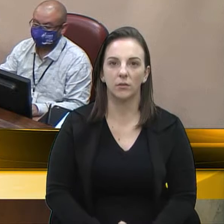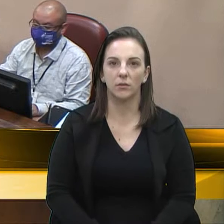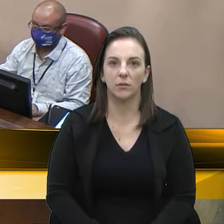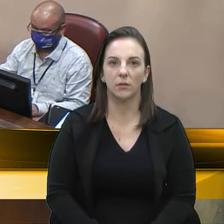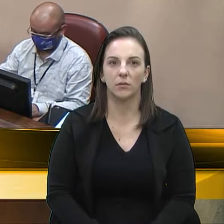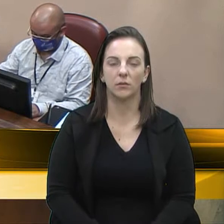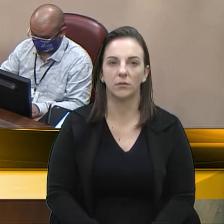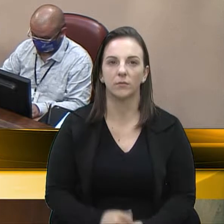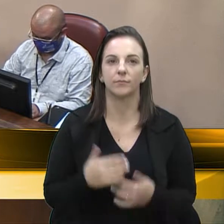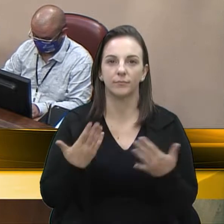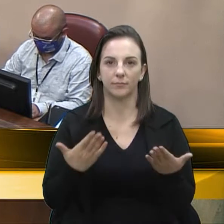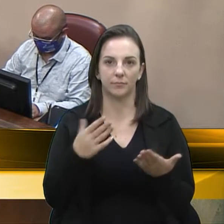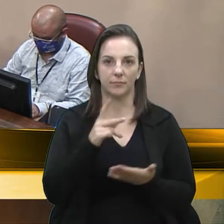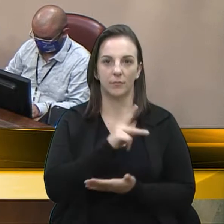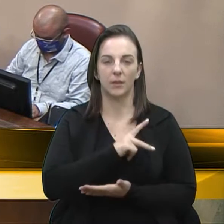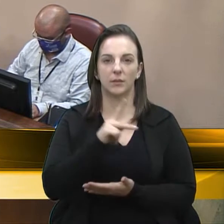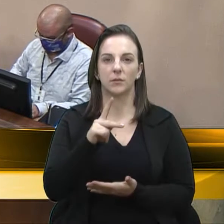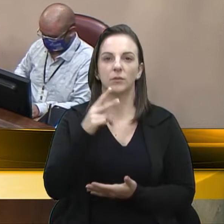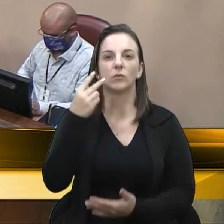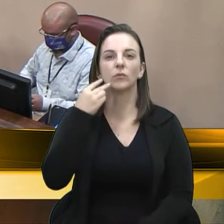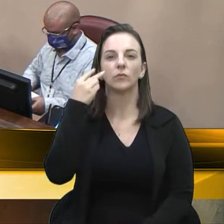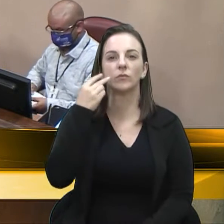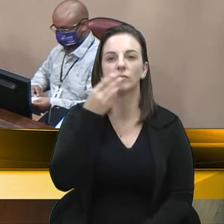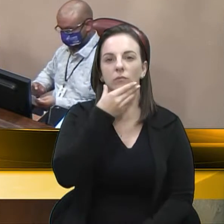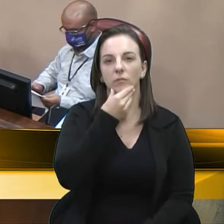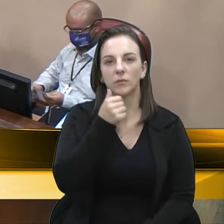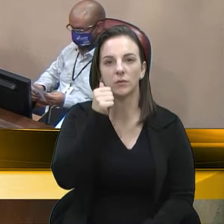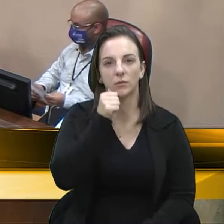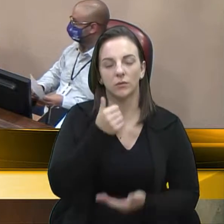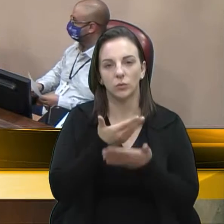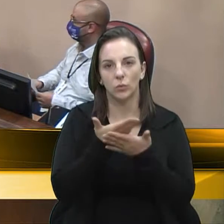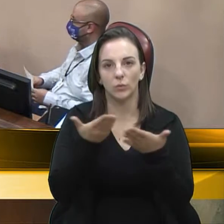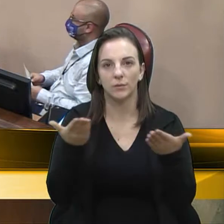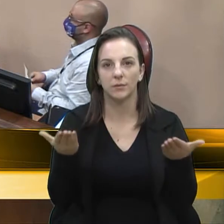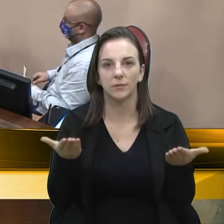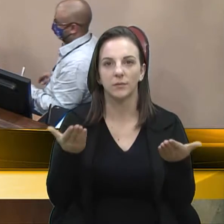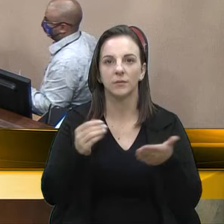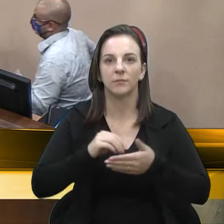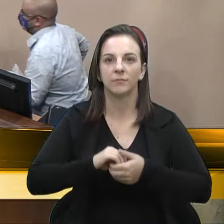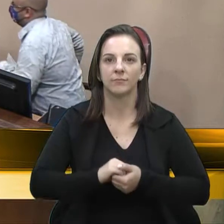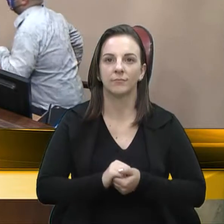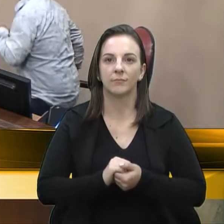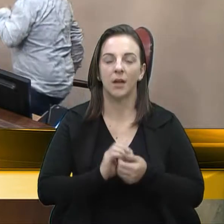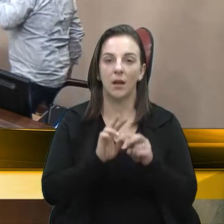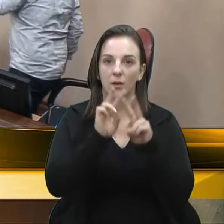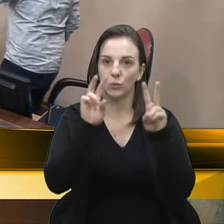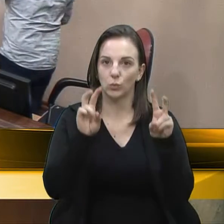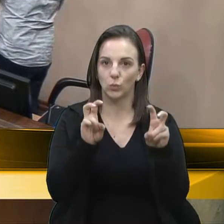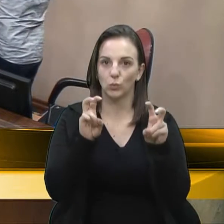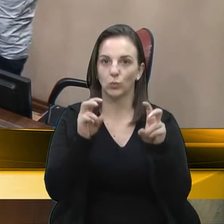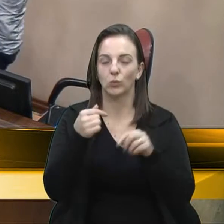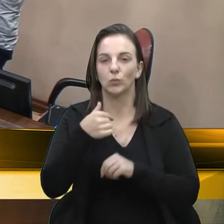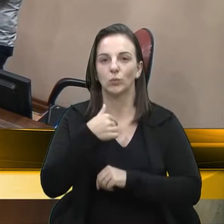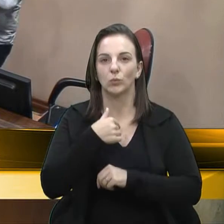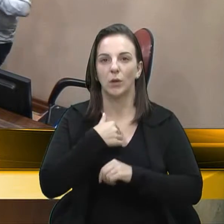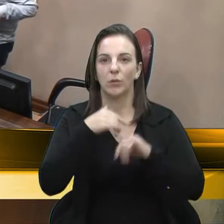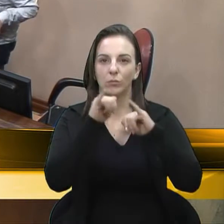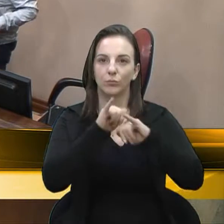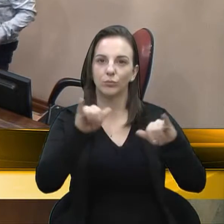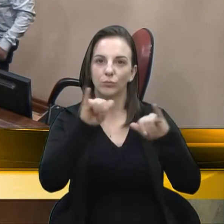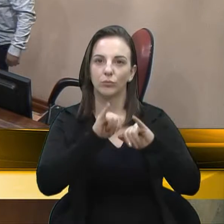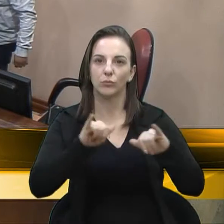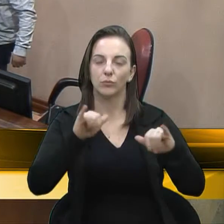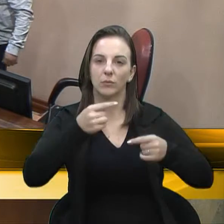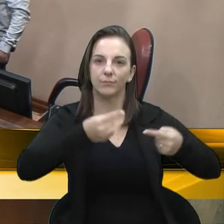Senhor presidente, senhoras vereadoras, senhores vereadores, o tema que eu trago para os colegas, para o